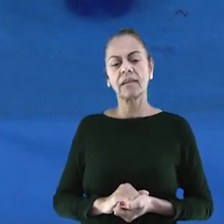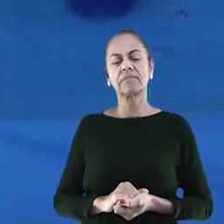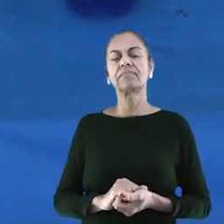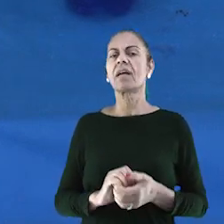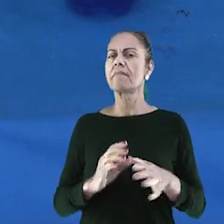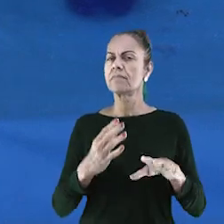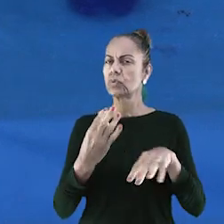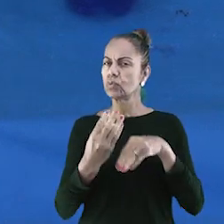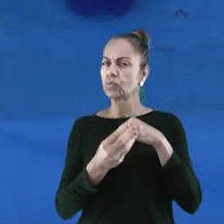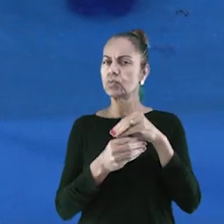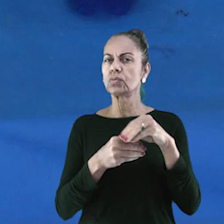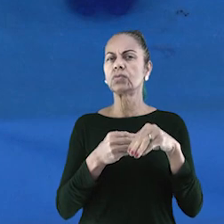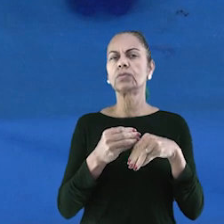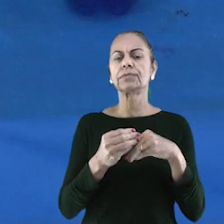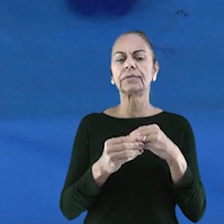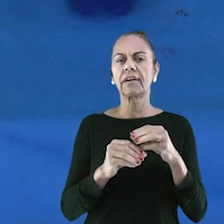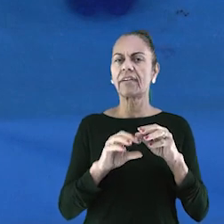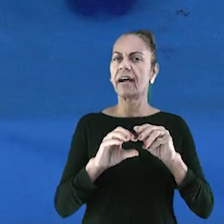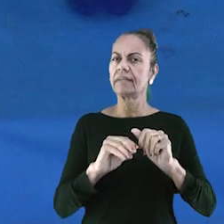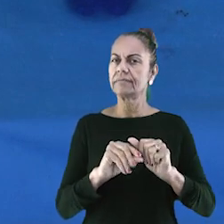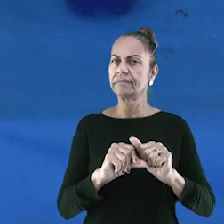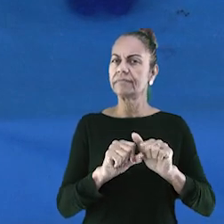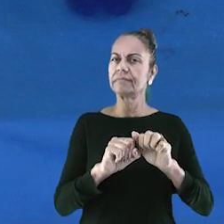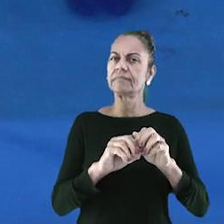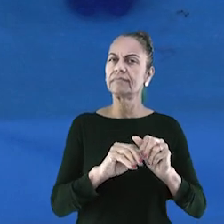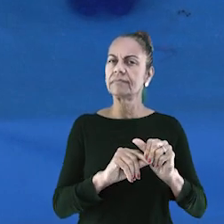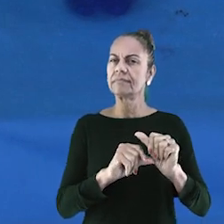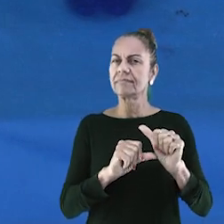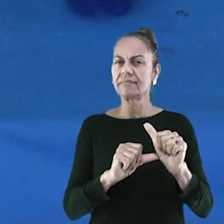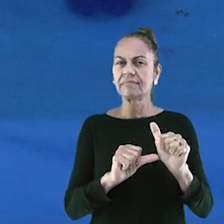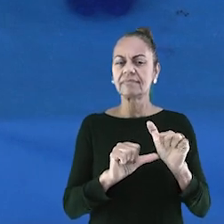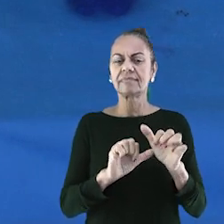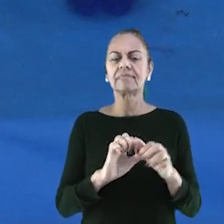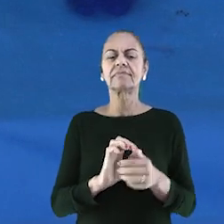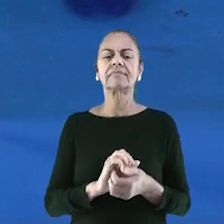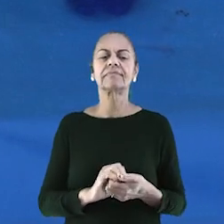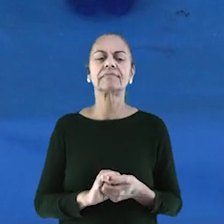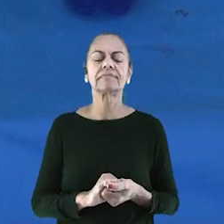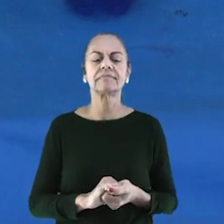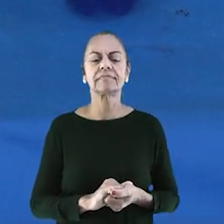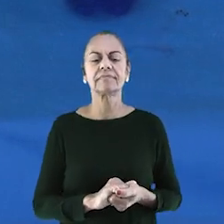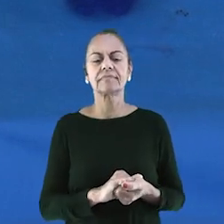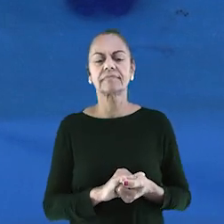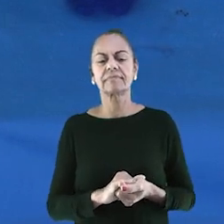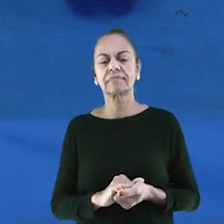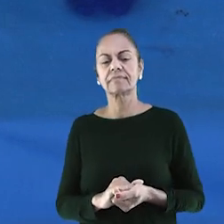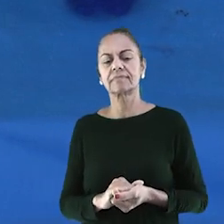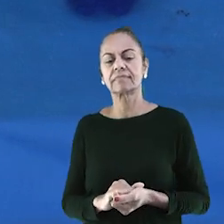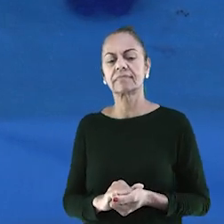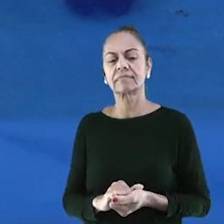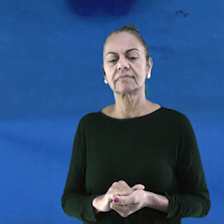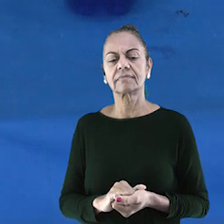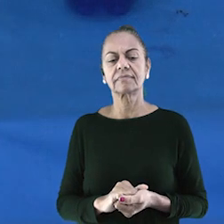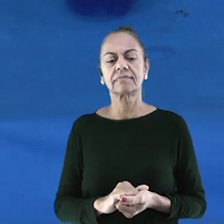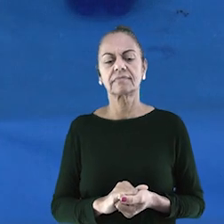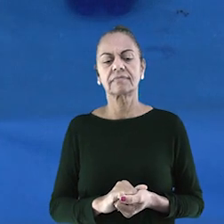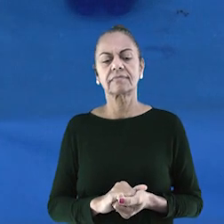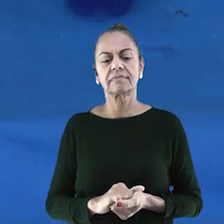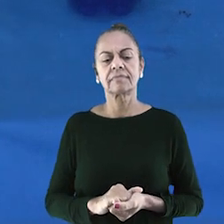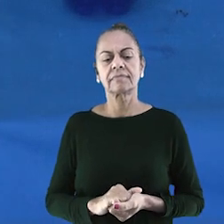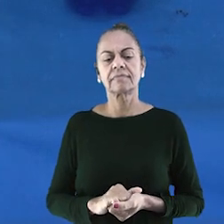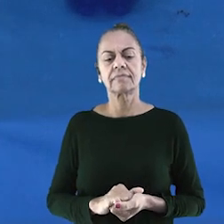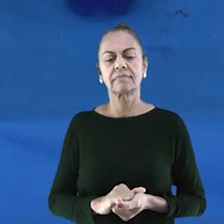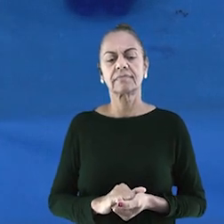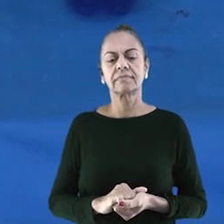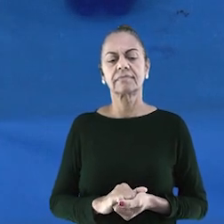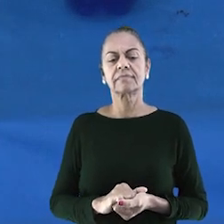Aí a gente vai misturar tudo isso aqui na mistura que a gente fez com sabão e cola.